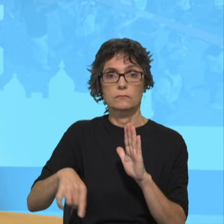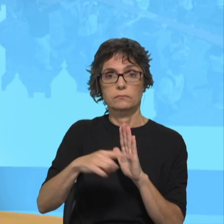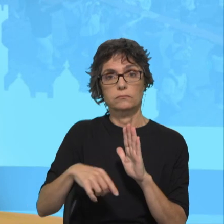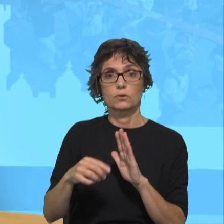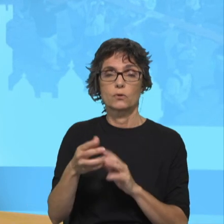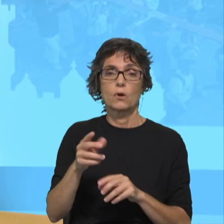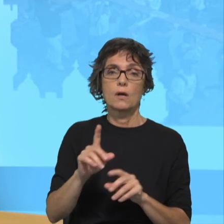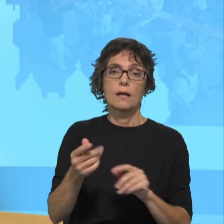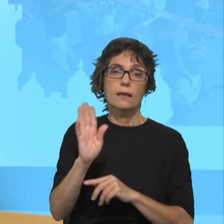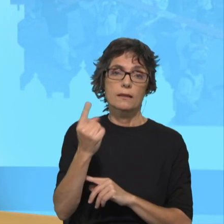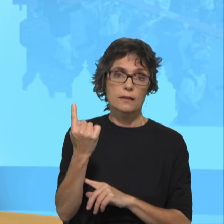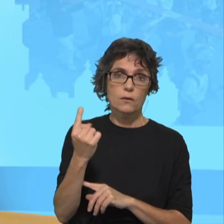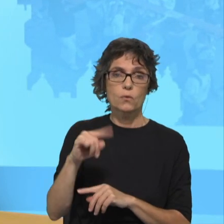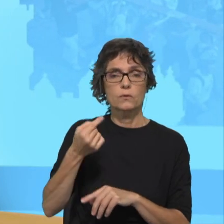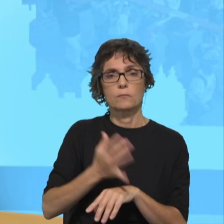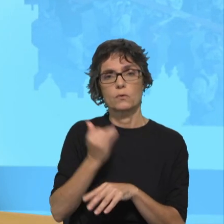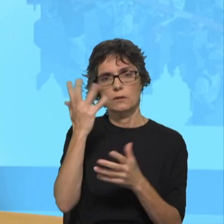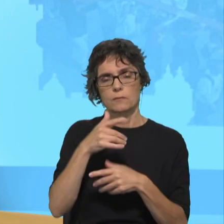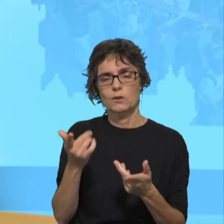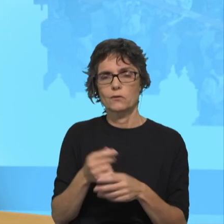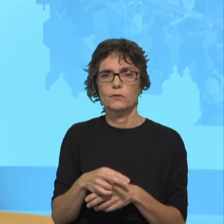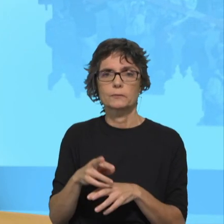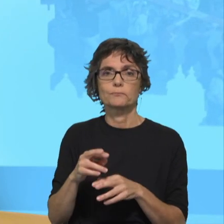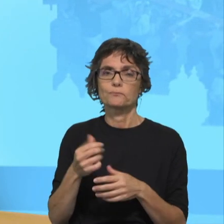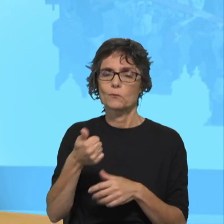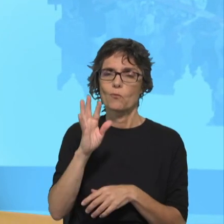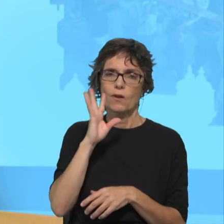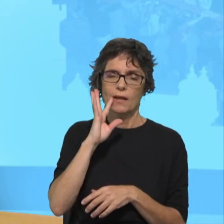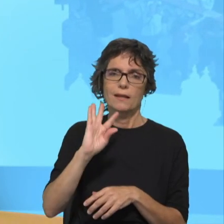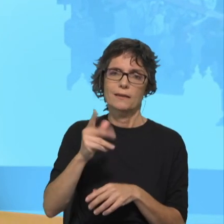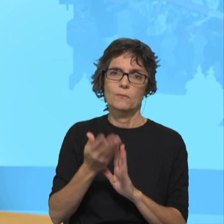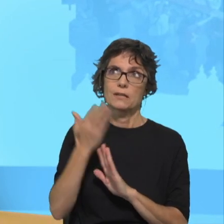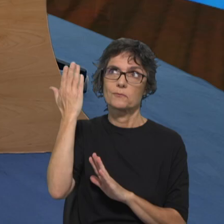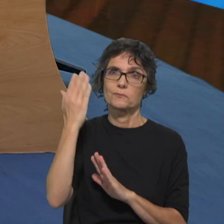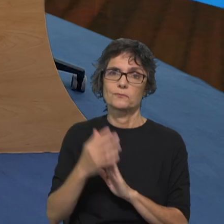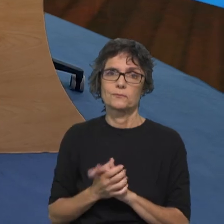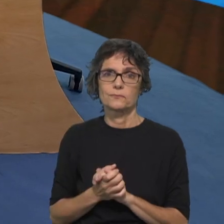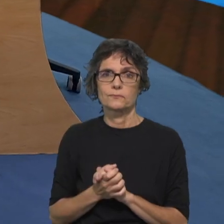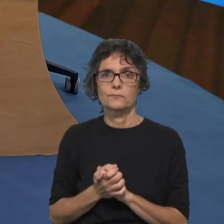Antena 1, pouco depois da meia-noite. Votos de uma ótima tarde e até amanhã, se Deus quiser.